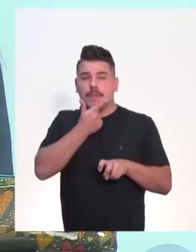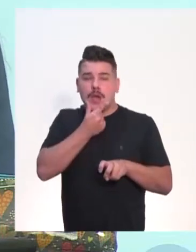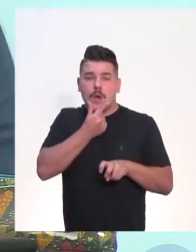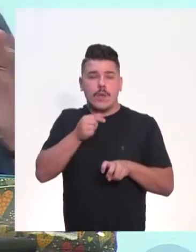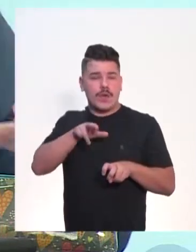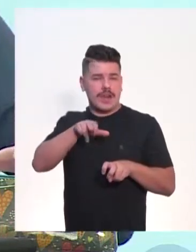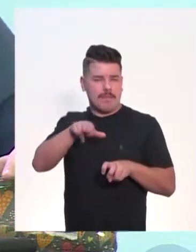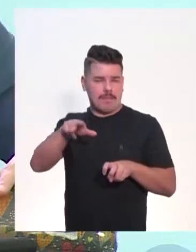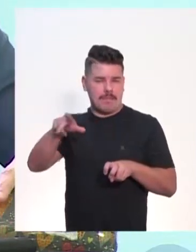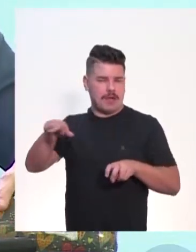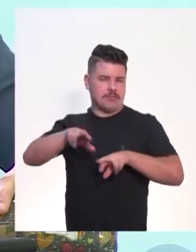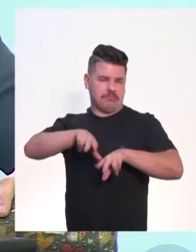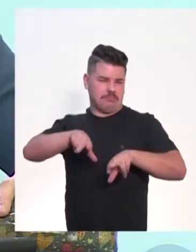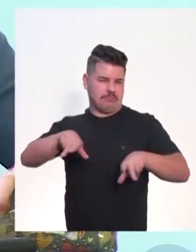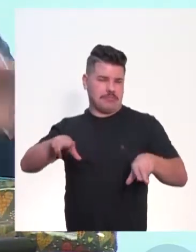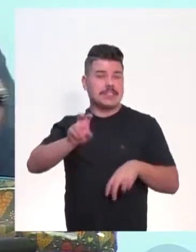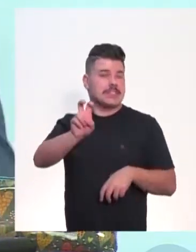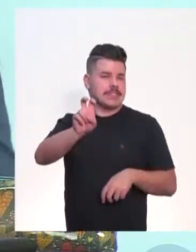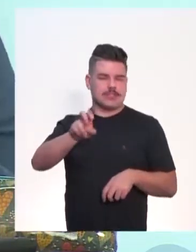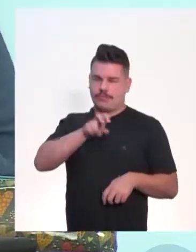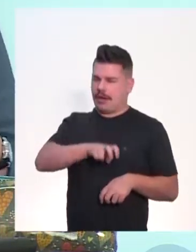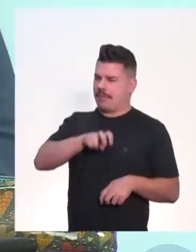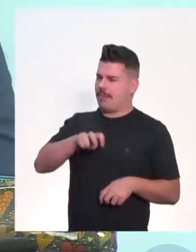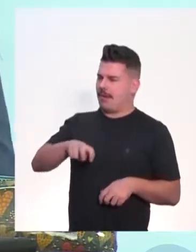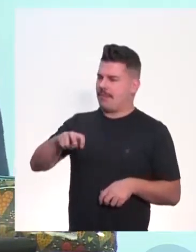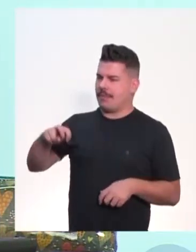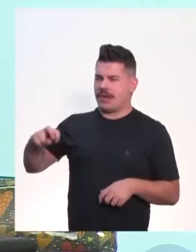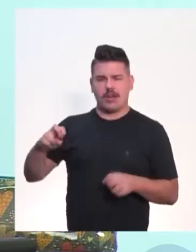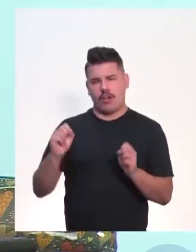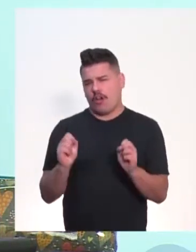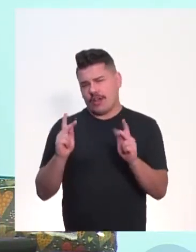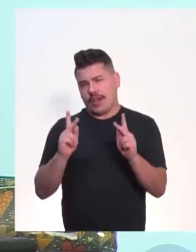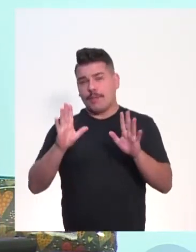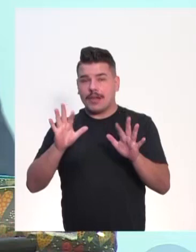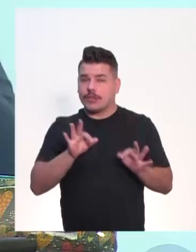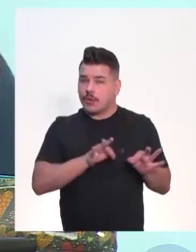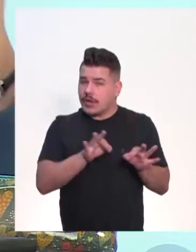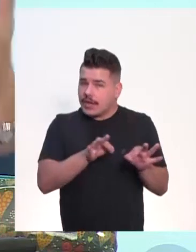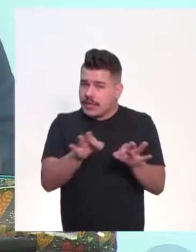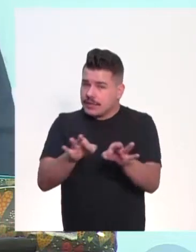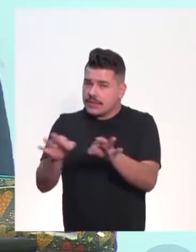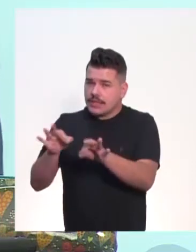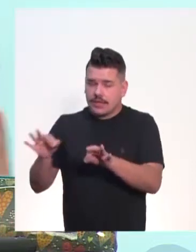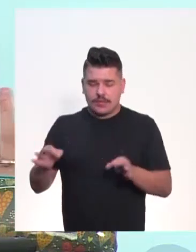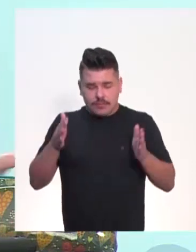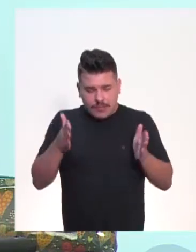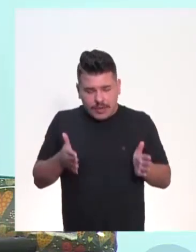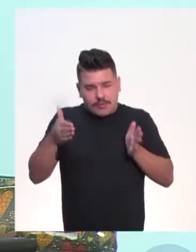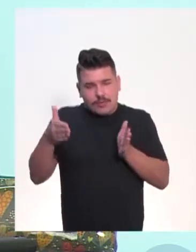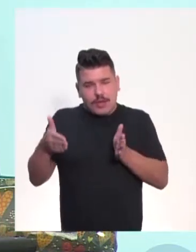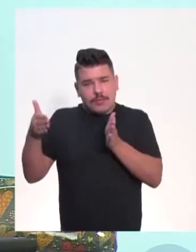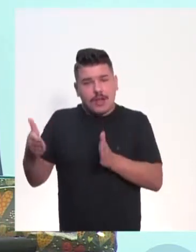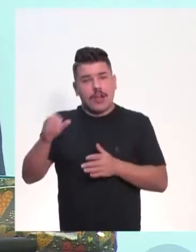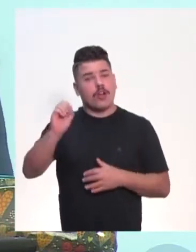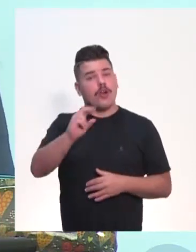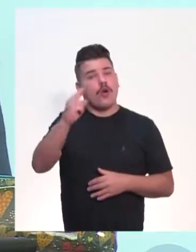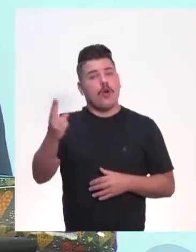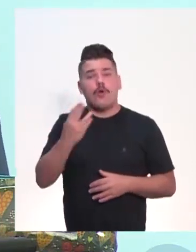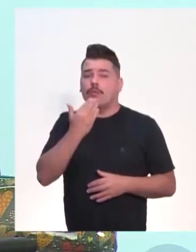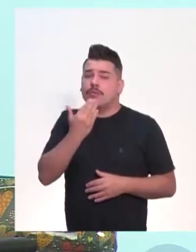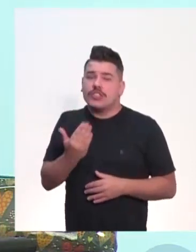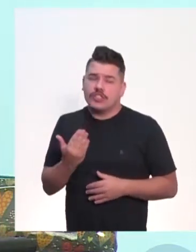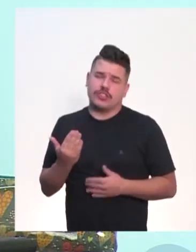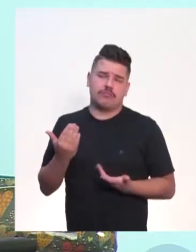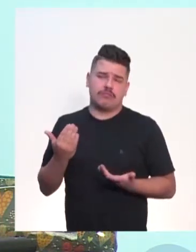tem que organizar, manter o espaço organizado, colocar tudo no seu devido lugar, criar turno, se for o caso, para que todos